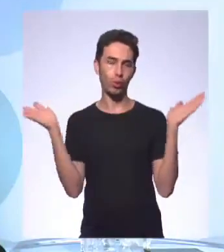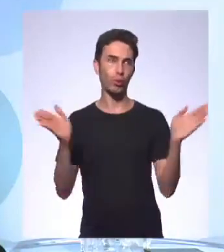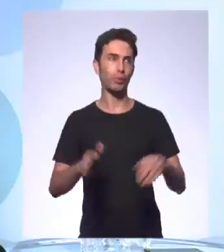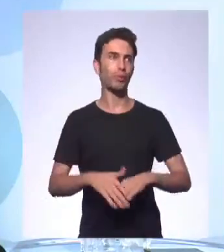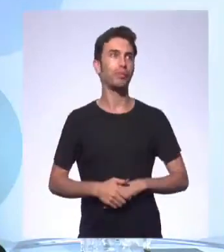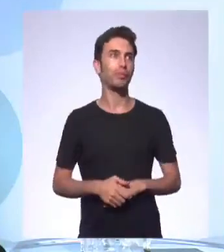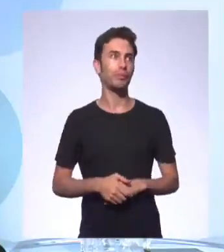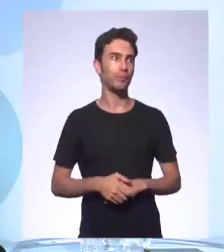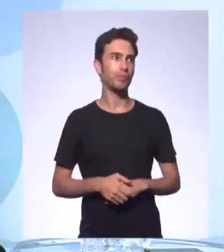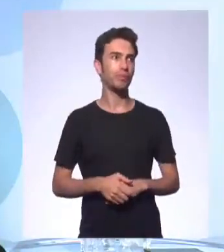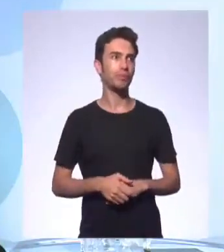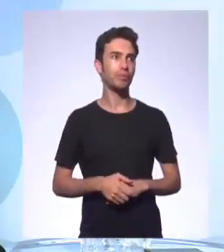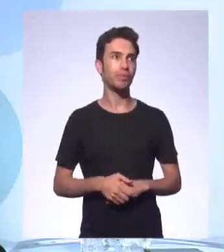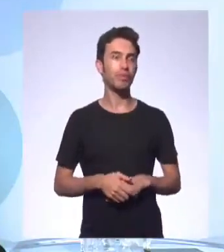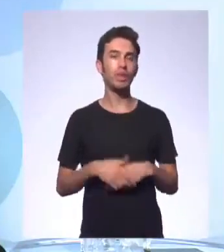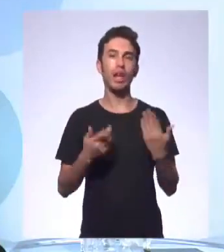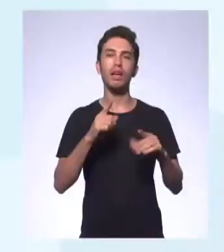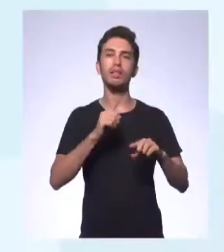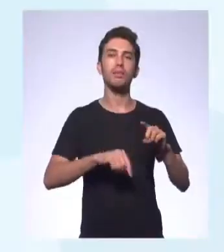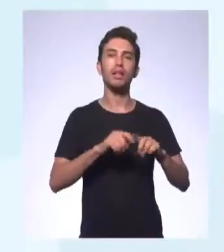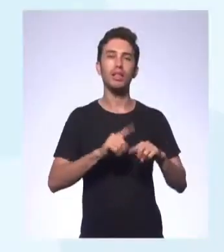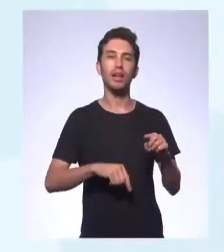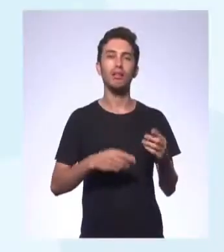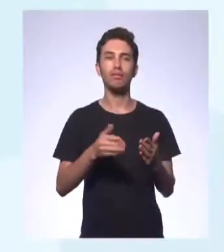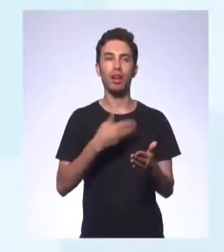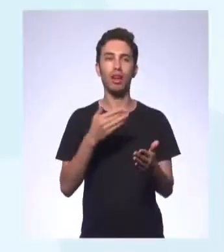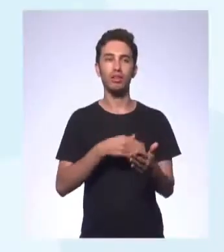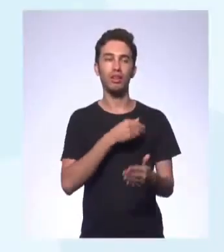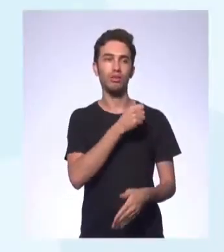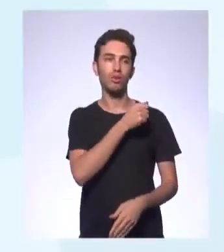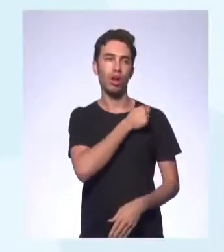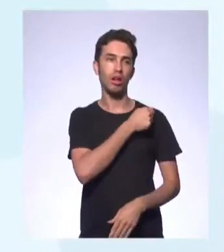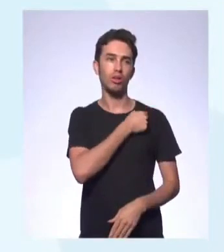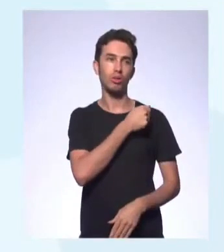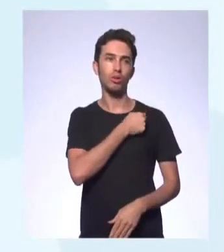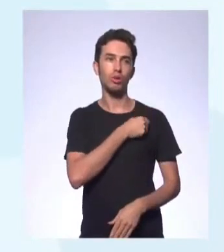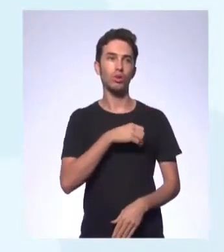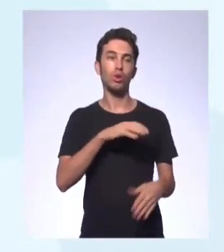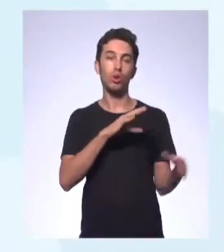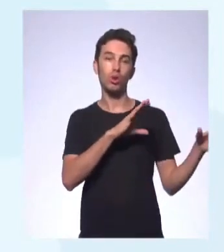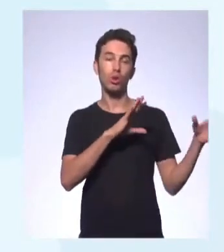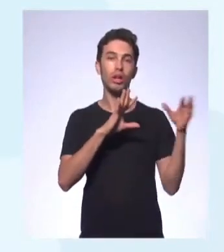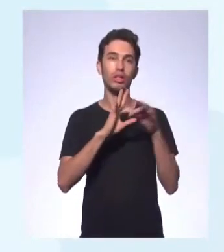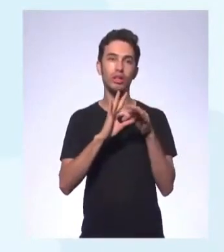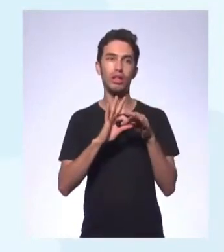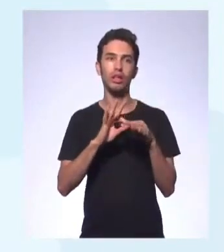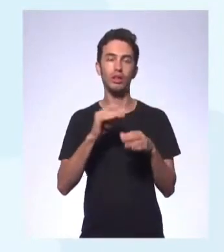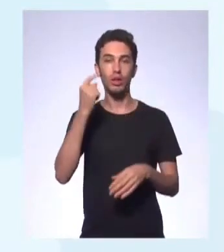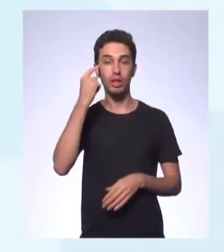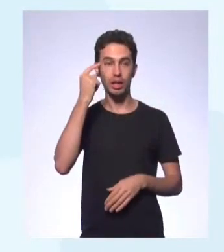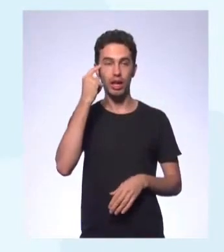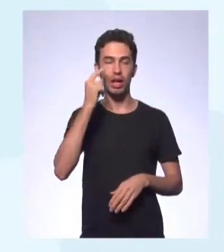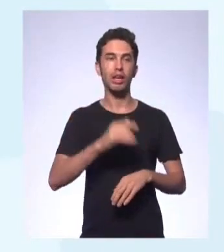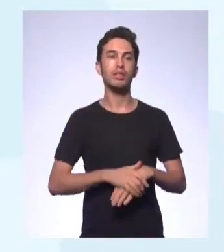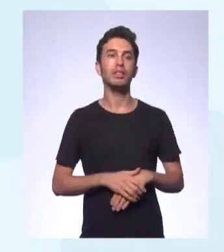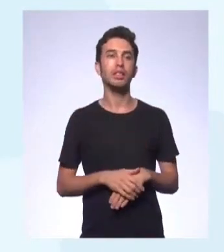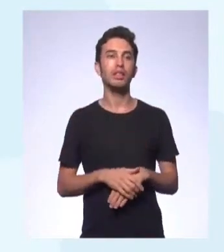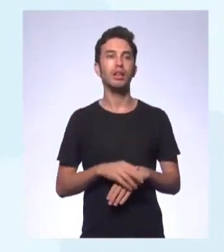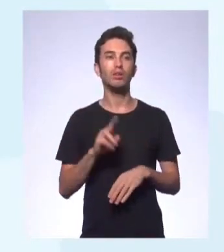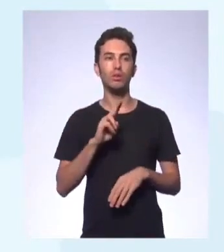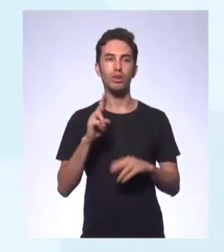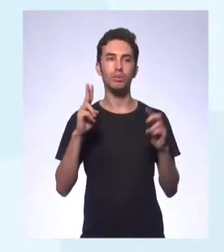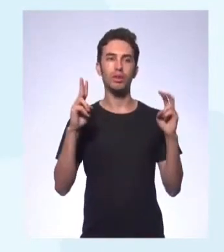Professora, onde está esse material? No caderno do aluno, você pode achar aí, Conectando Ideias, então, é o nome da aula.